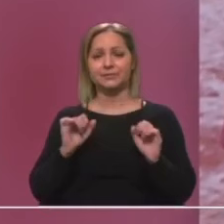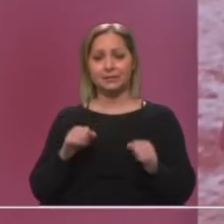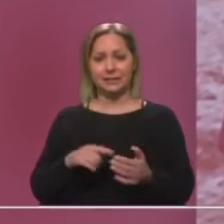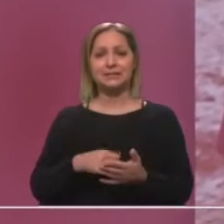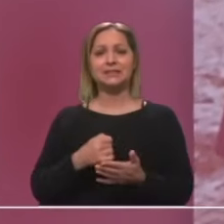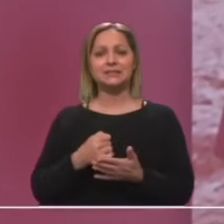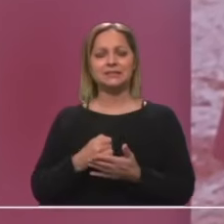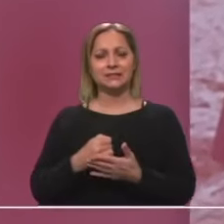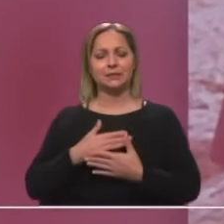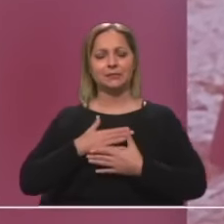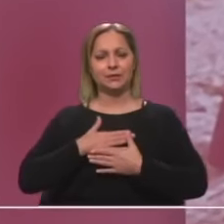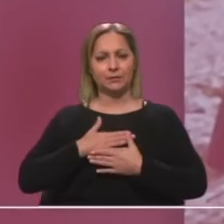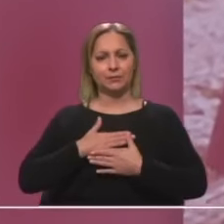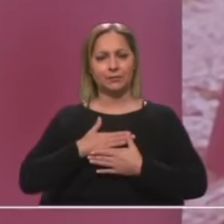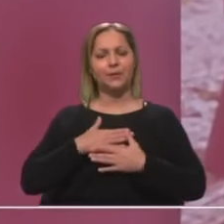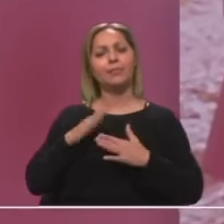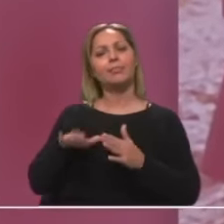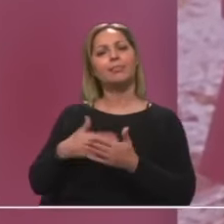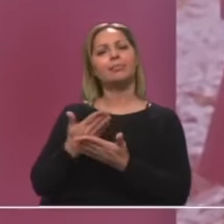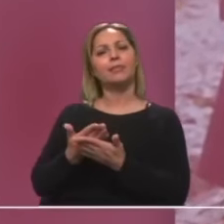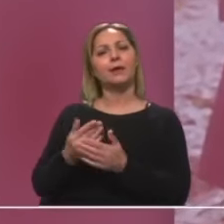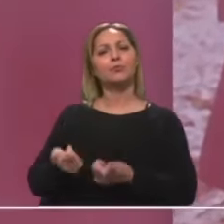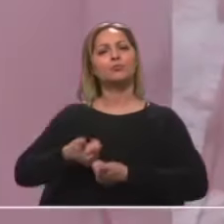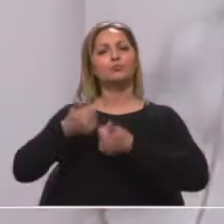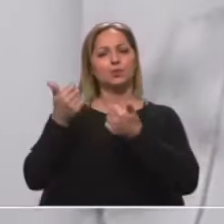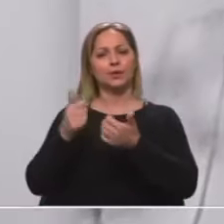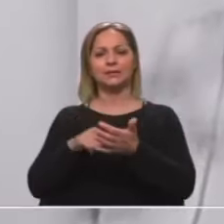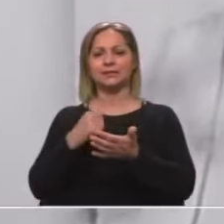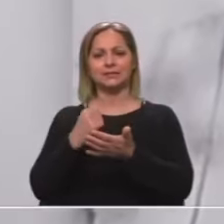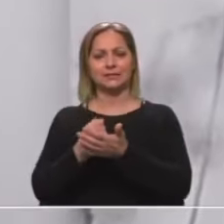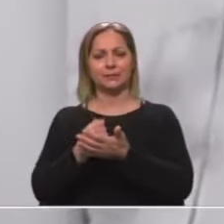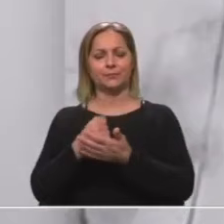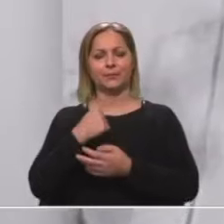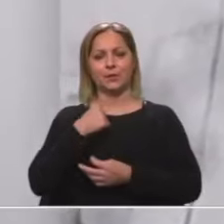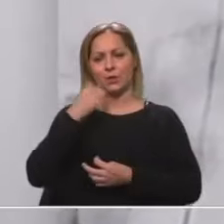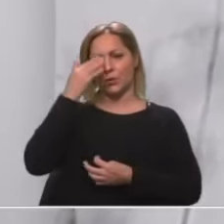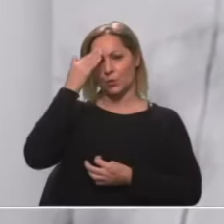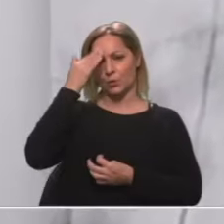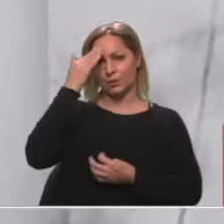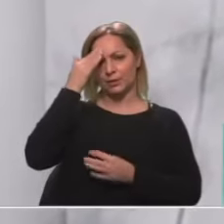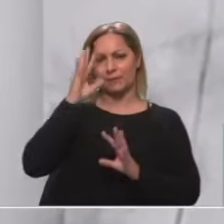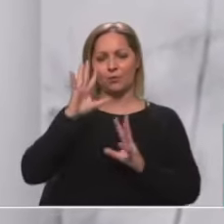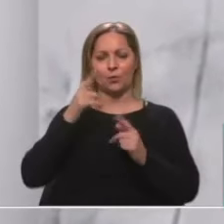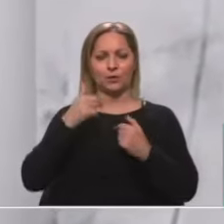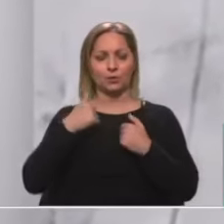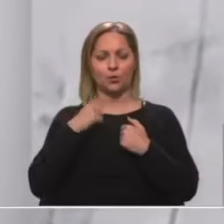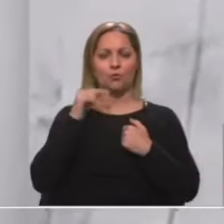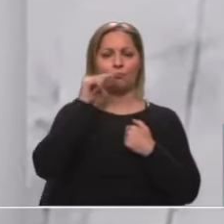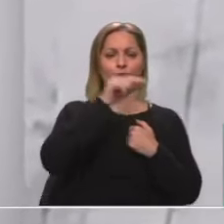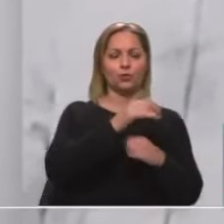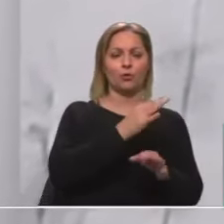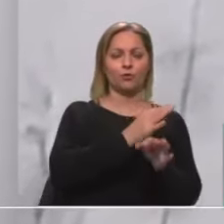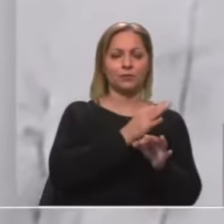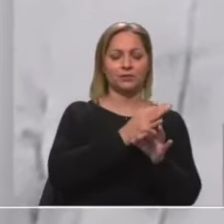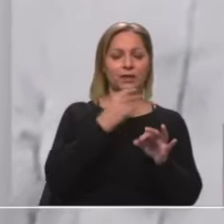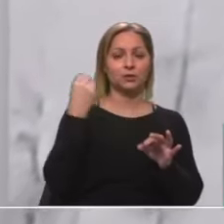o sentido de melhor servir. Eu achava que, quando fui ao Festival de Jovens à